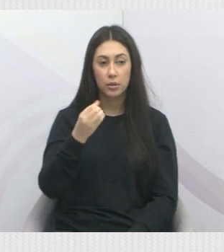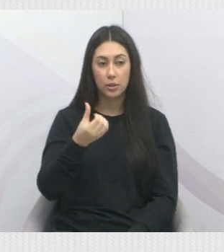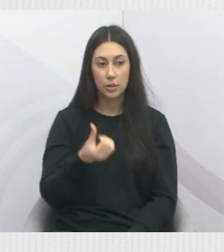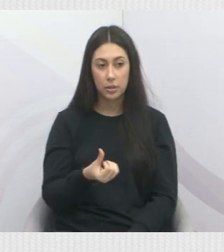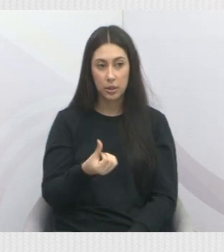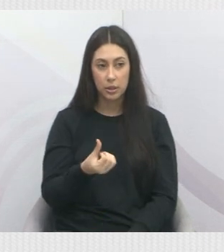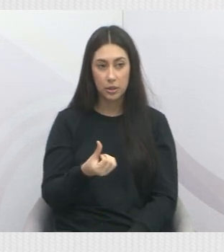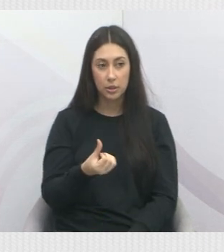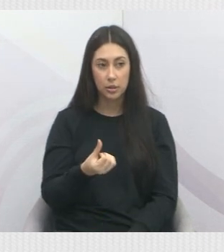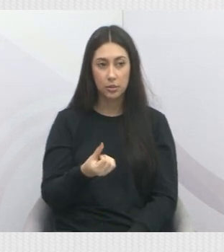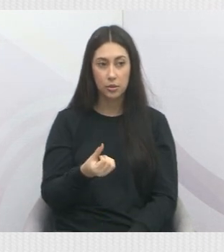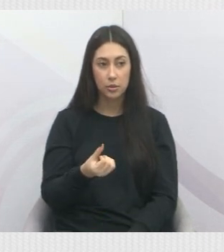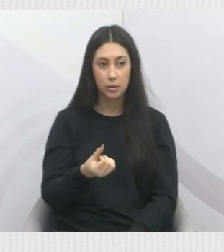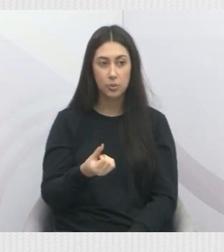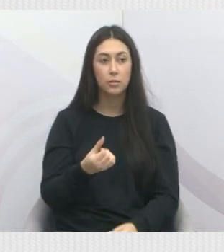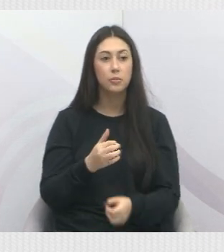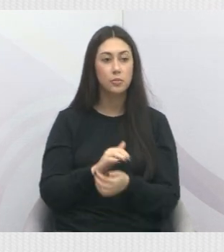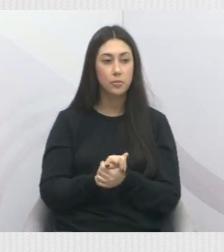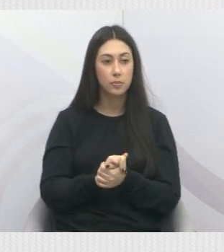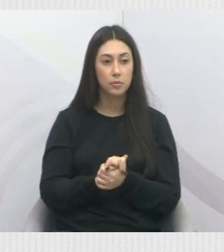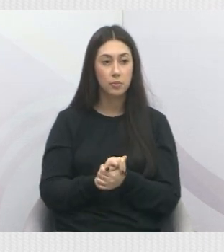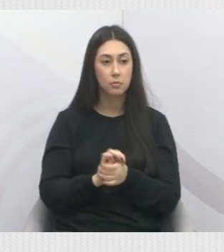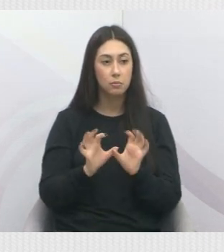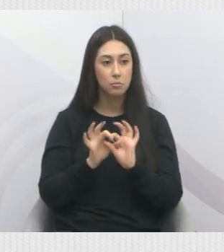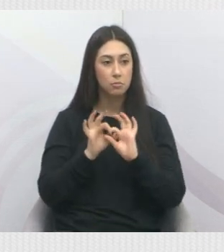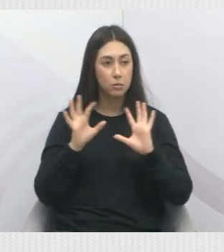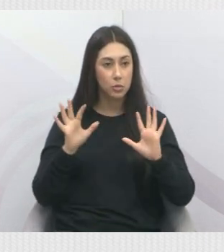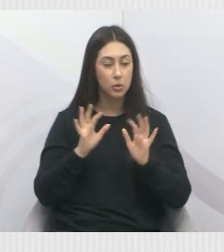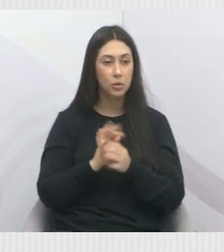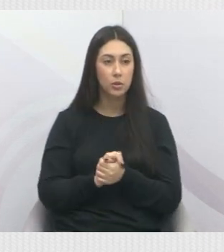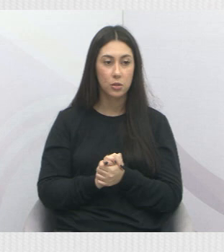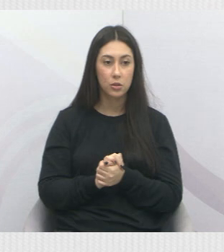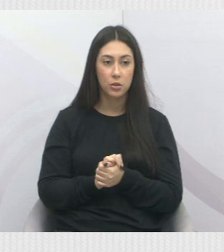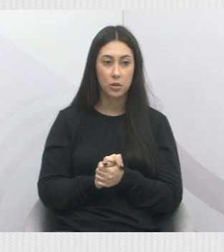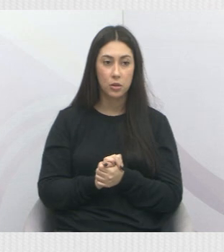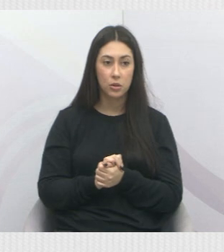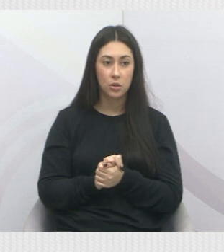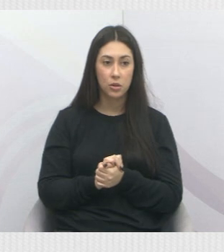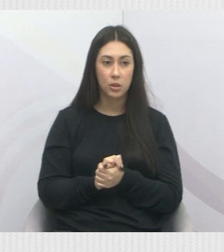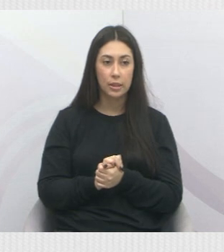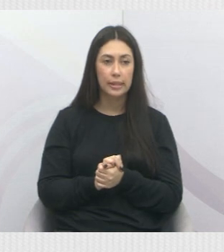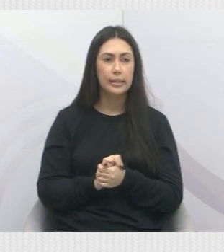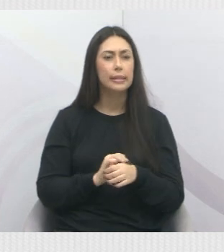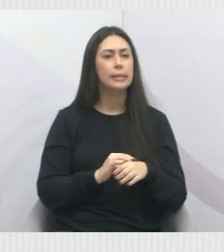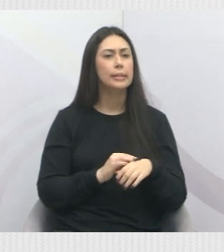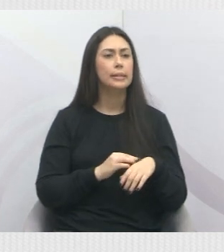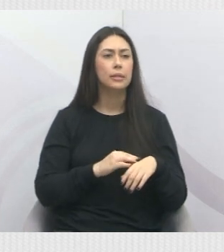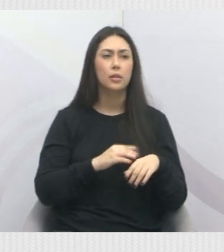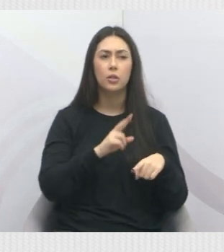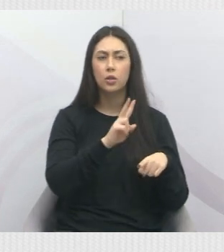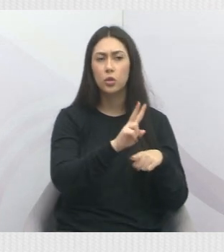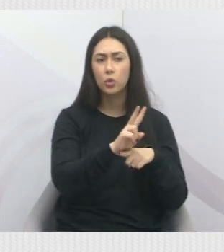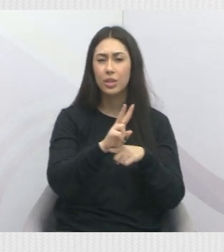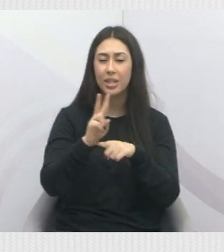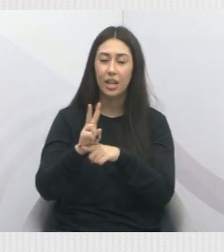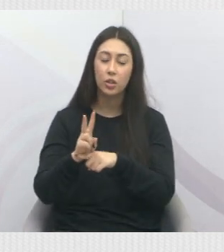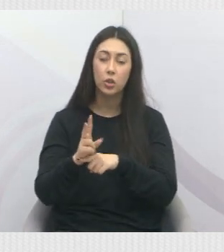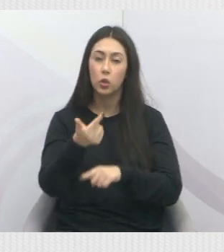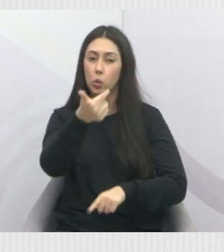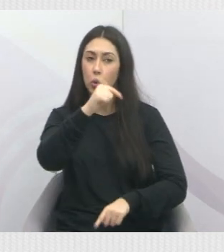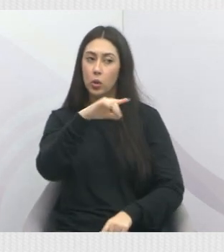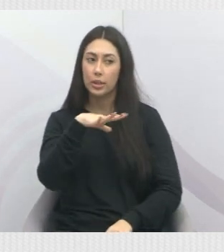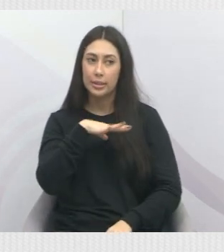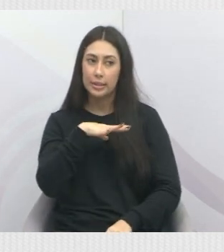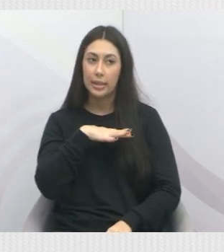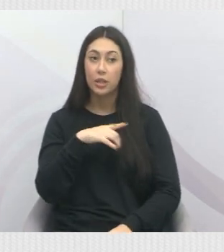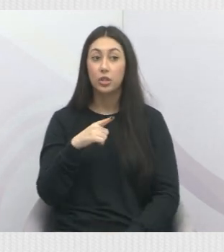8.306 auditorias e autorizações. Referências fora do domicílio. Temos como referência fora